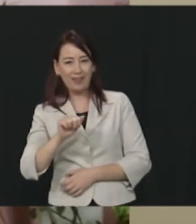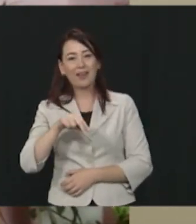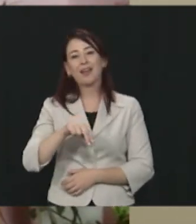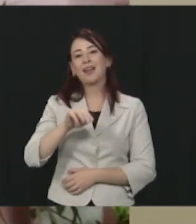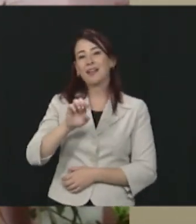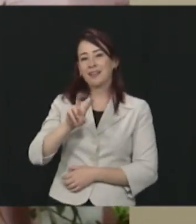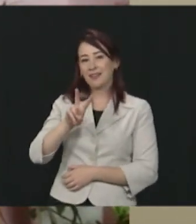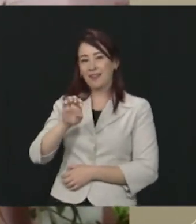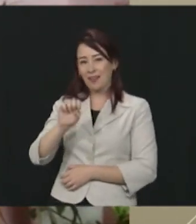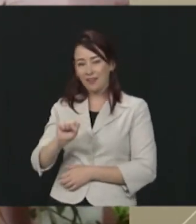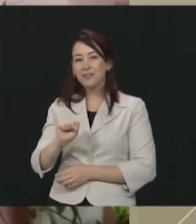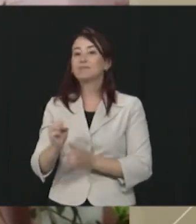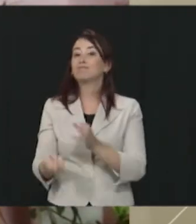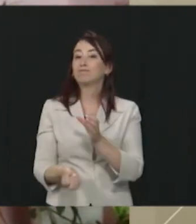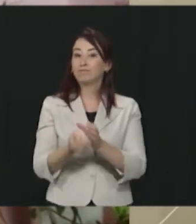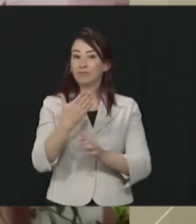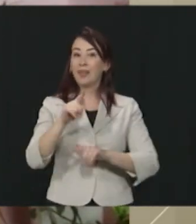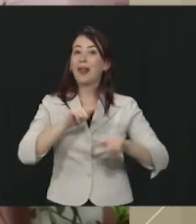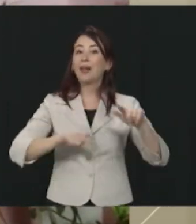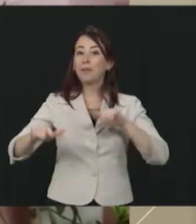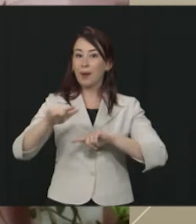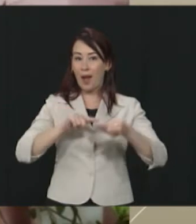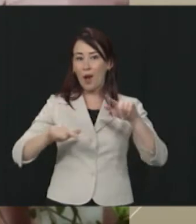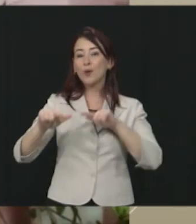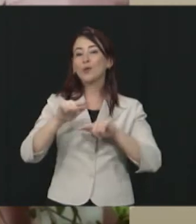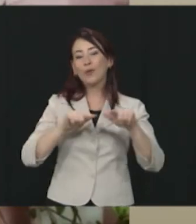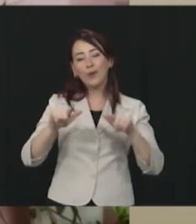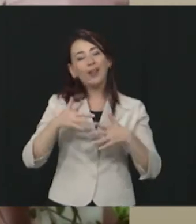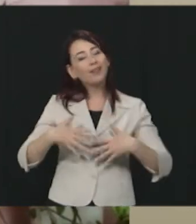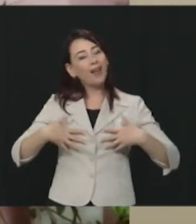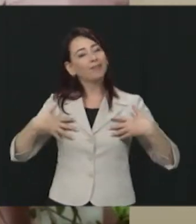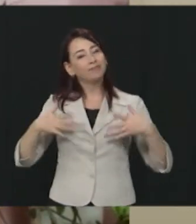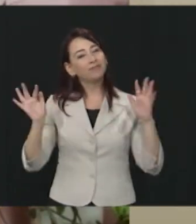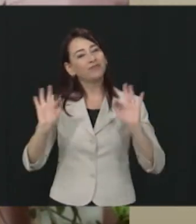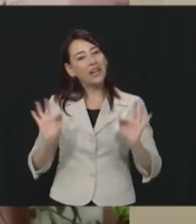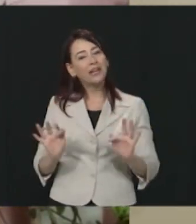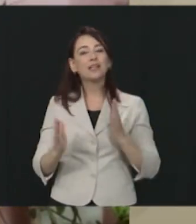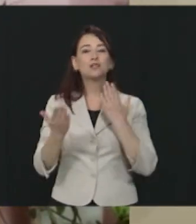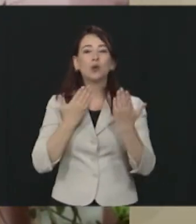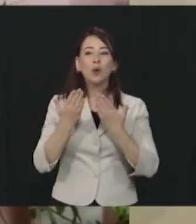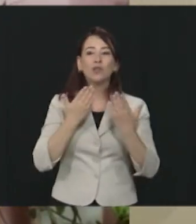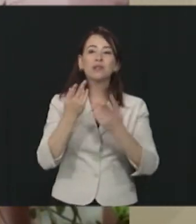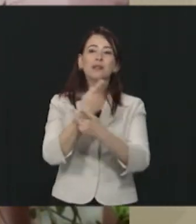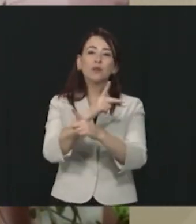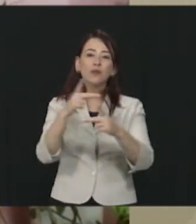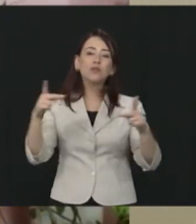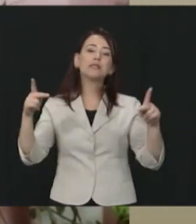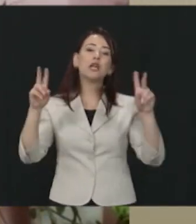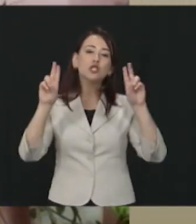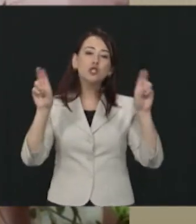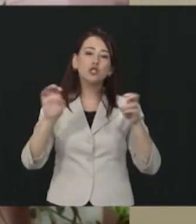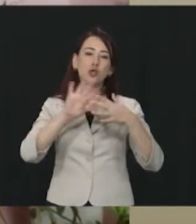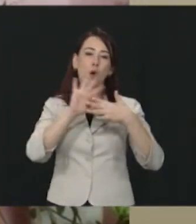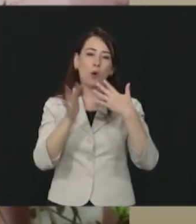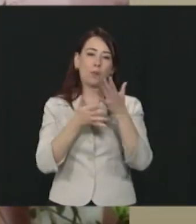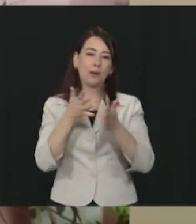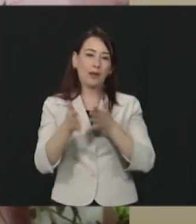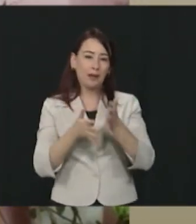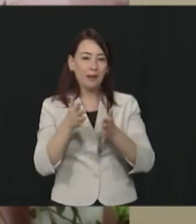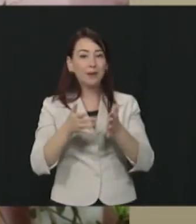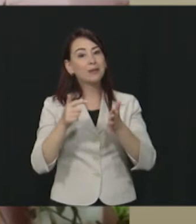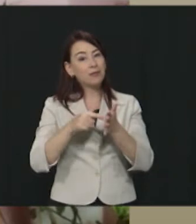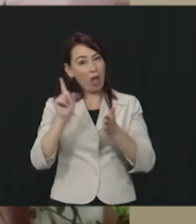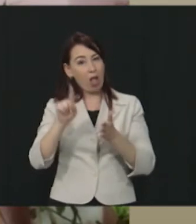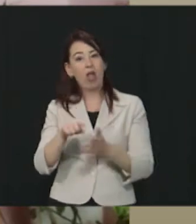Librário. E eu estou muito feliz de poder estar aqui conversando com vocês sobre a Libras, né? Que é uma língua